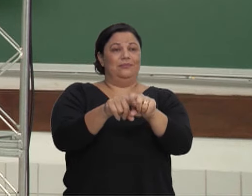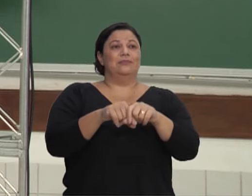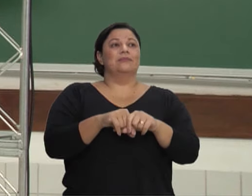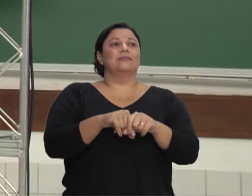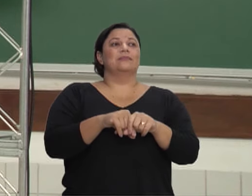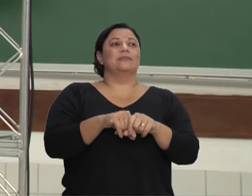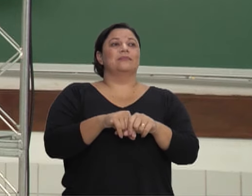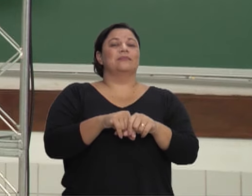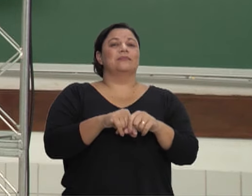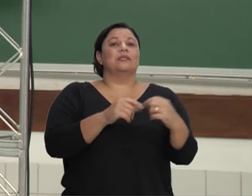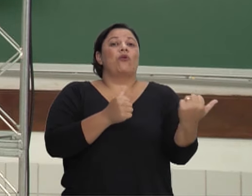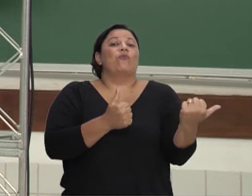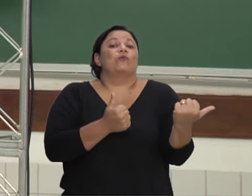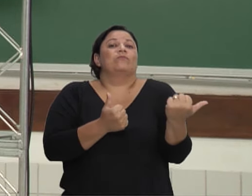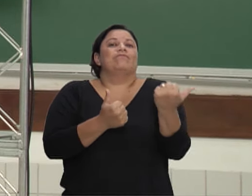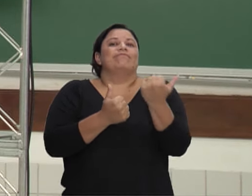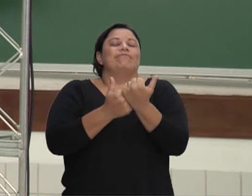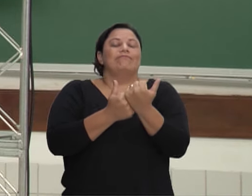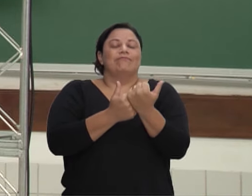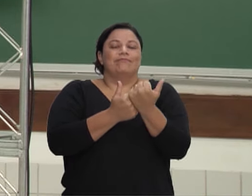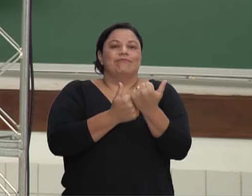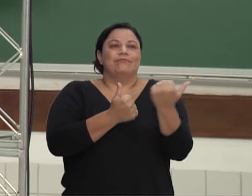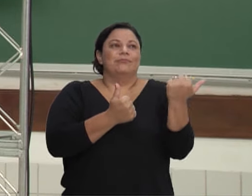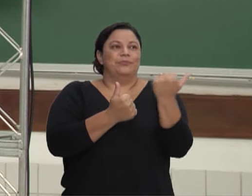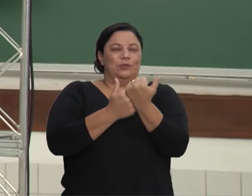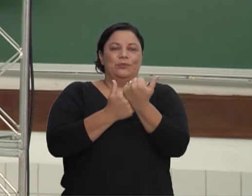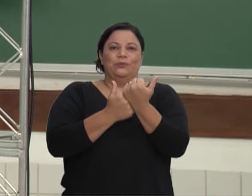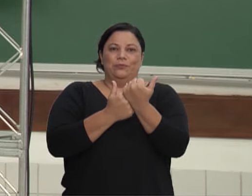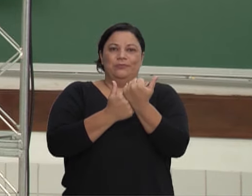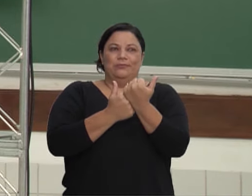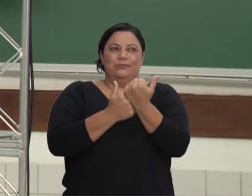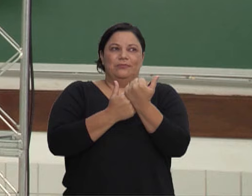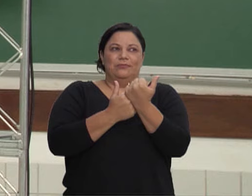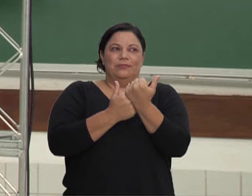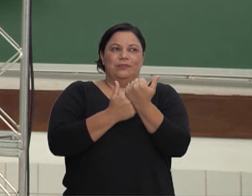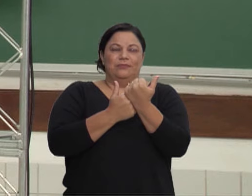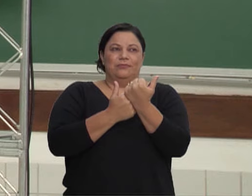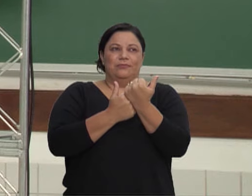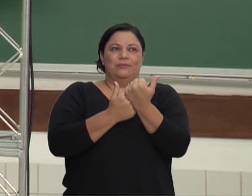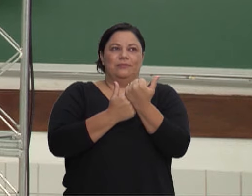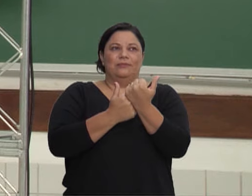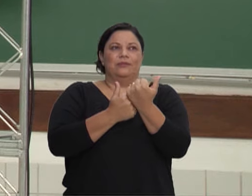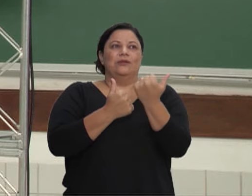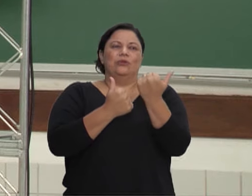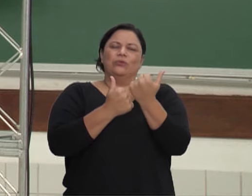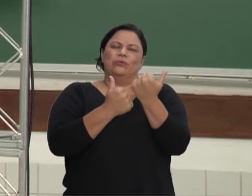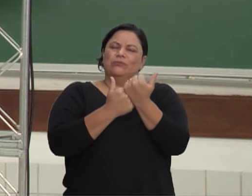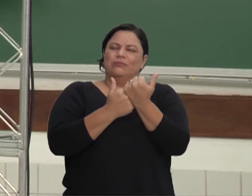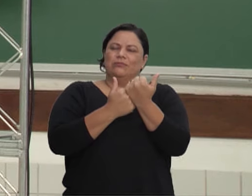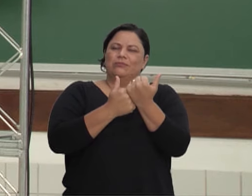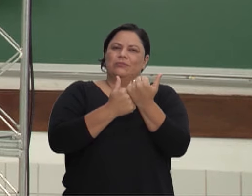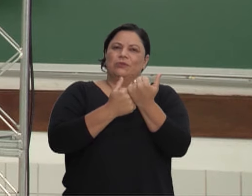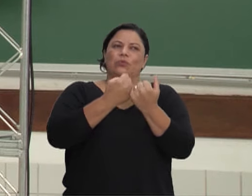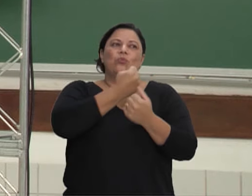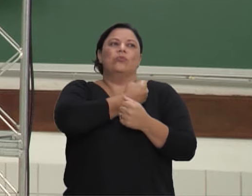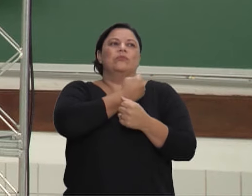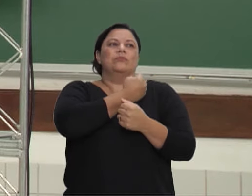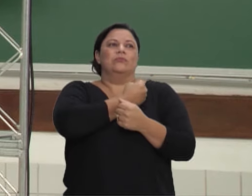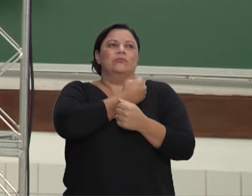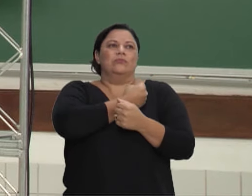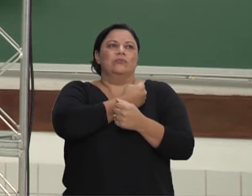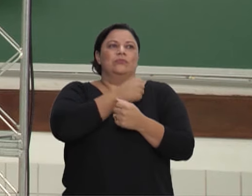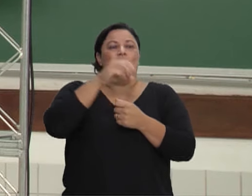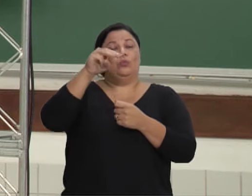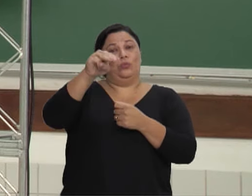Vou substituir, né? Substituir o m como um número, né? Vamos